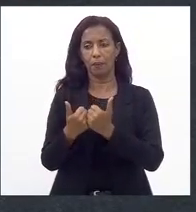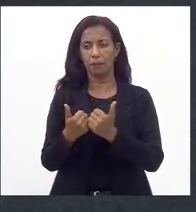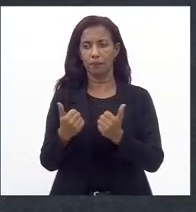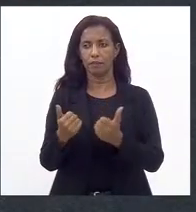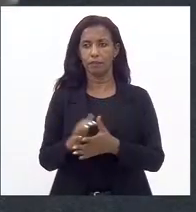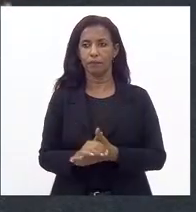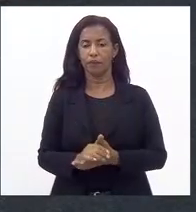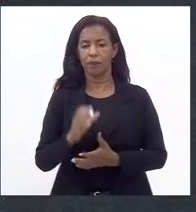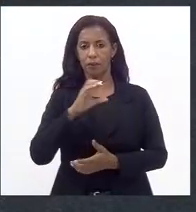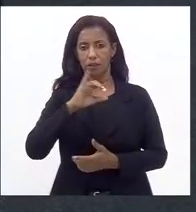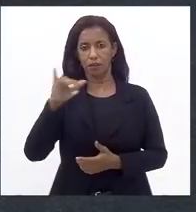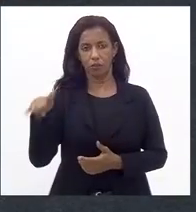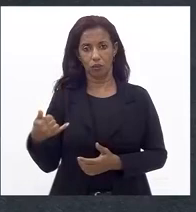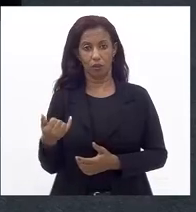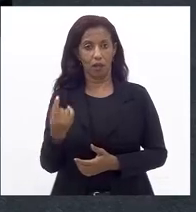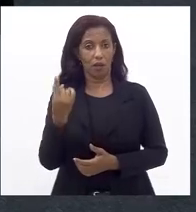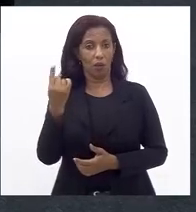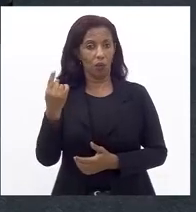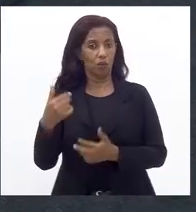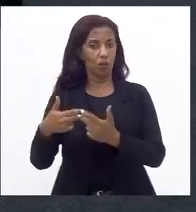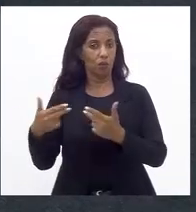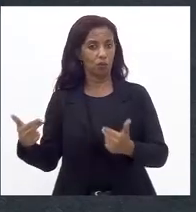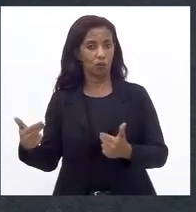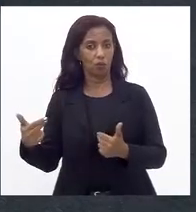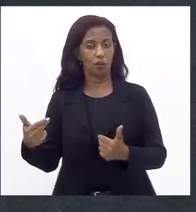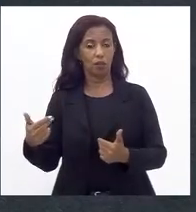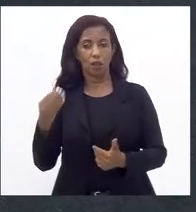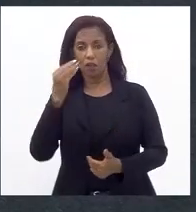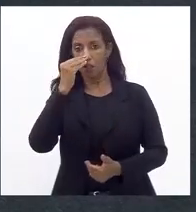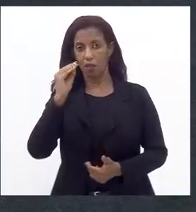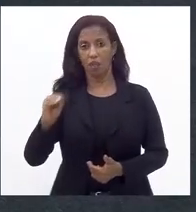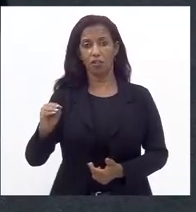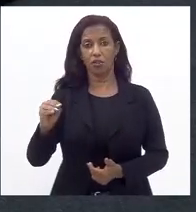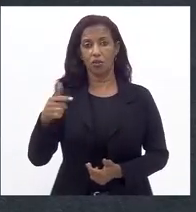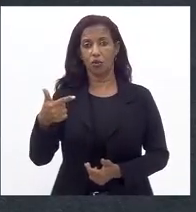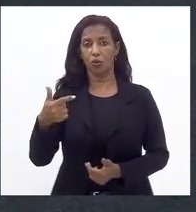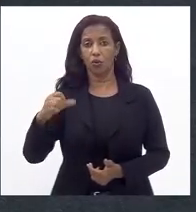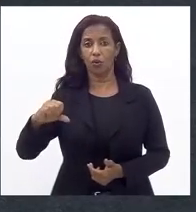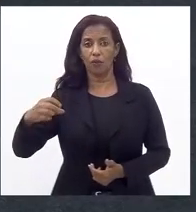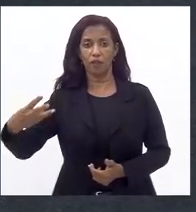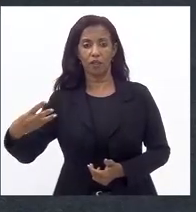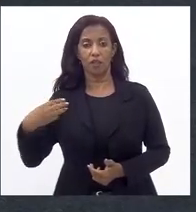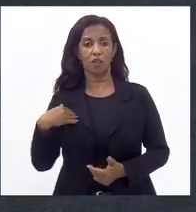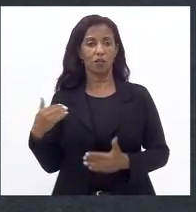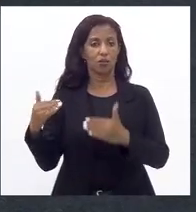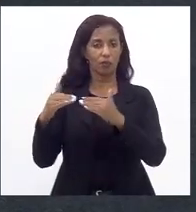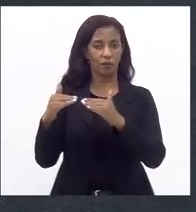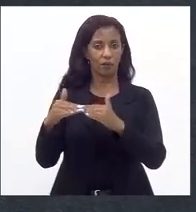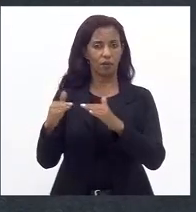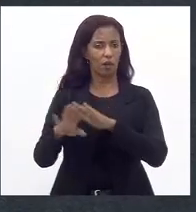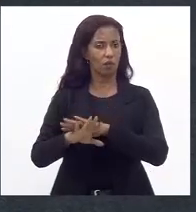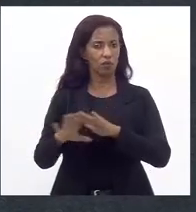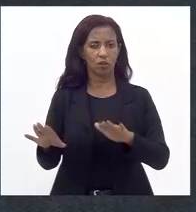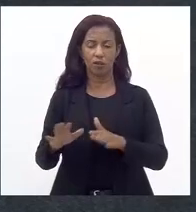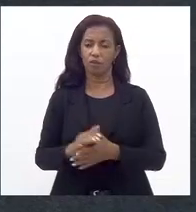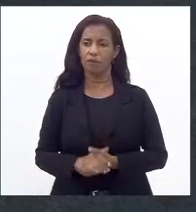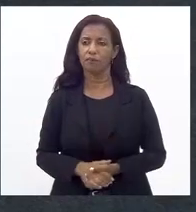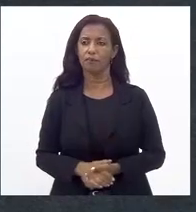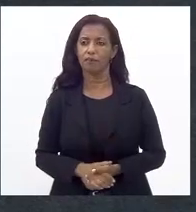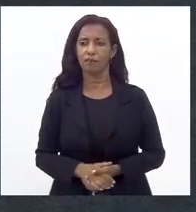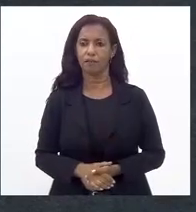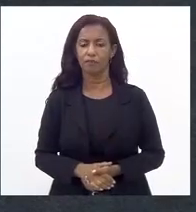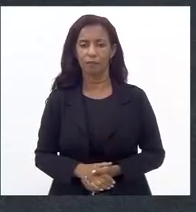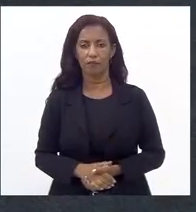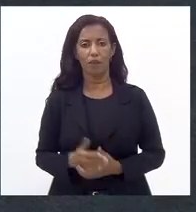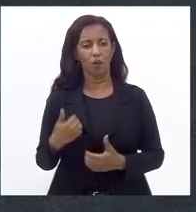ccj porém a única divergência é que o deputado Márcio Pacheco rejeitou a emenda 29 3 e eu sou favorável emenda 29 3 é apenas essa diferença